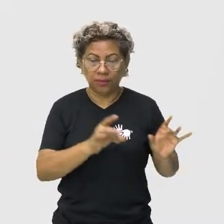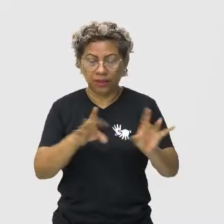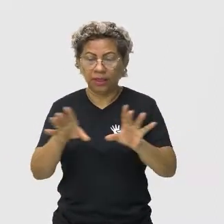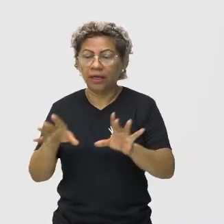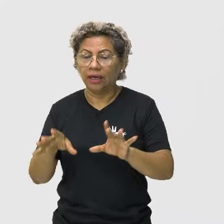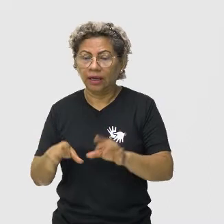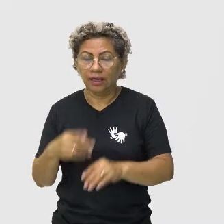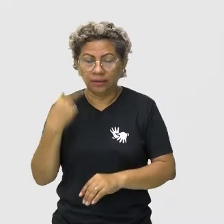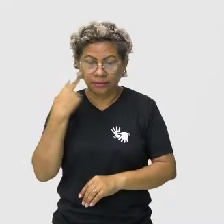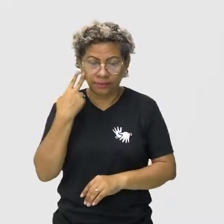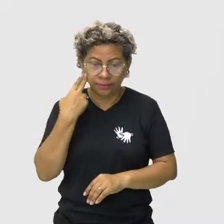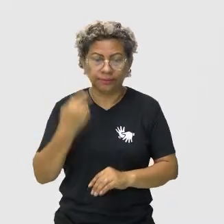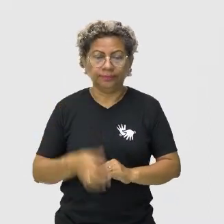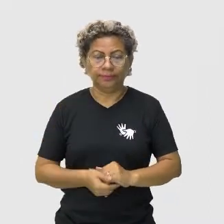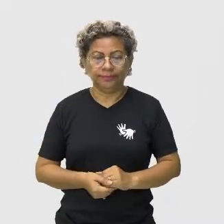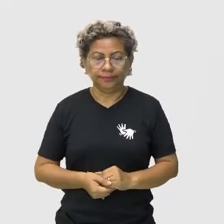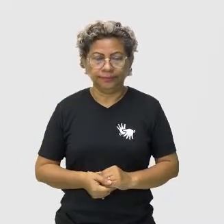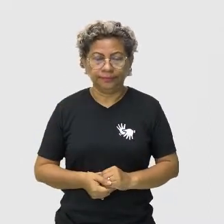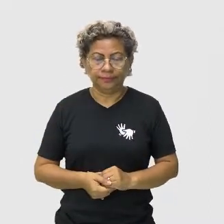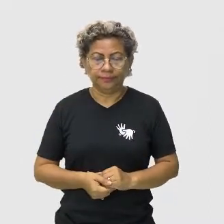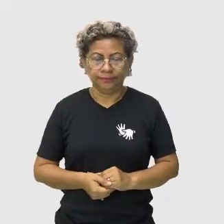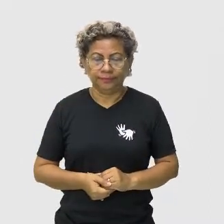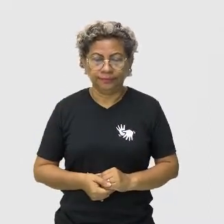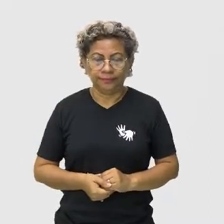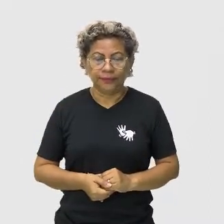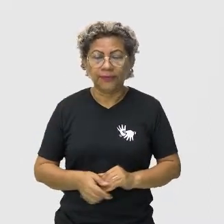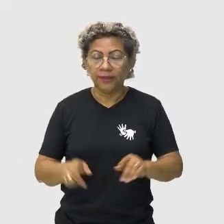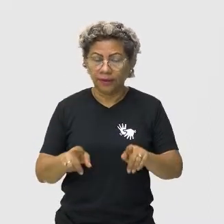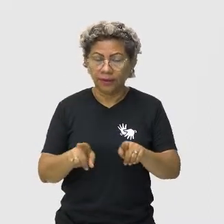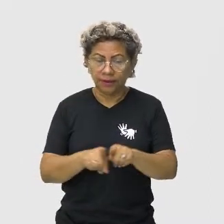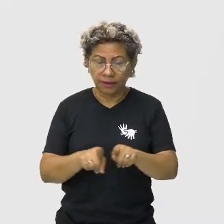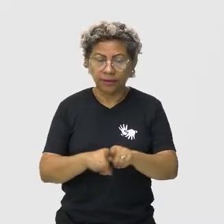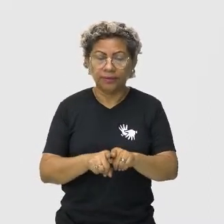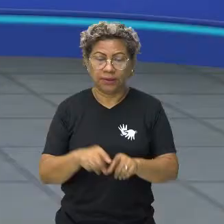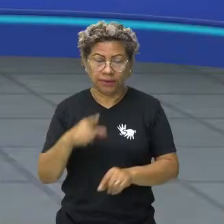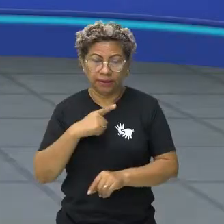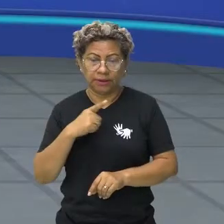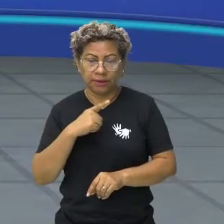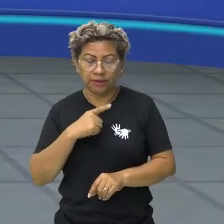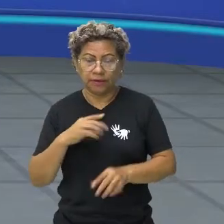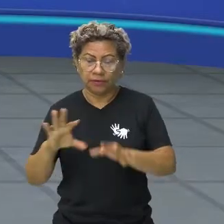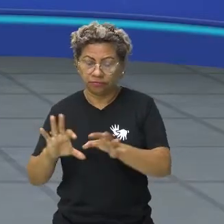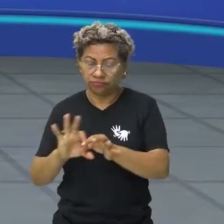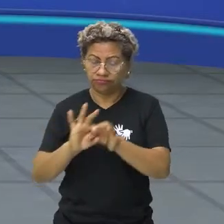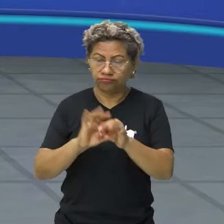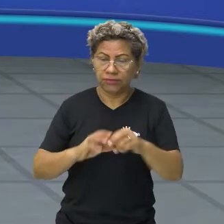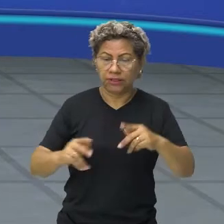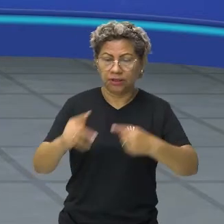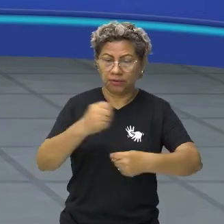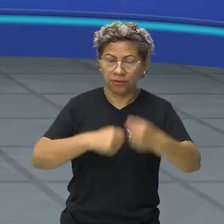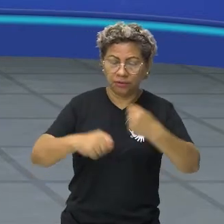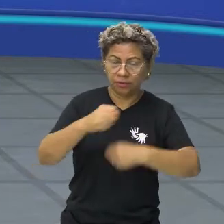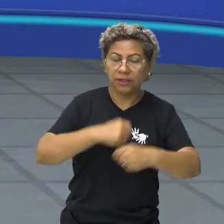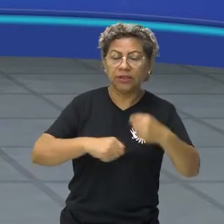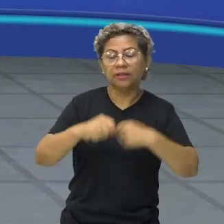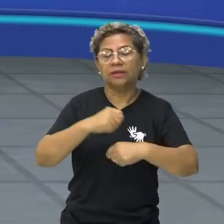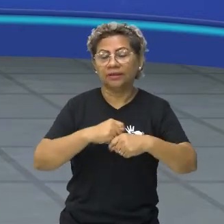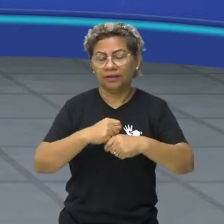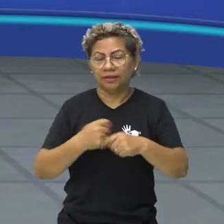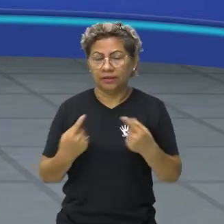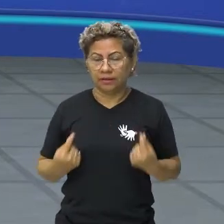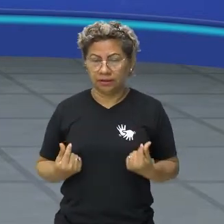teremos aí as uniões econômicas e monetárias. Nesse mundo que a gente vive, de globalização, de